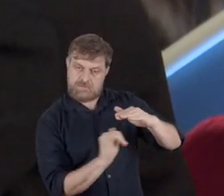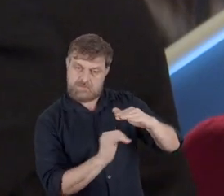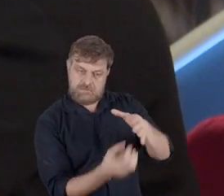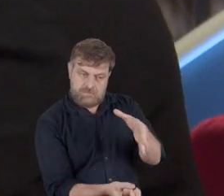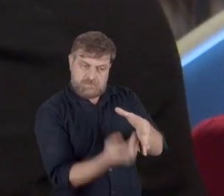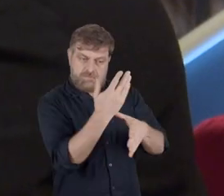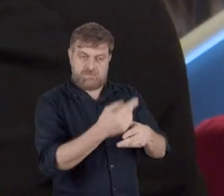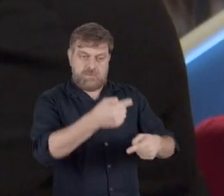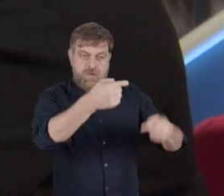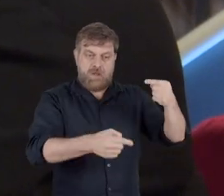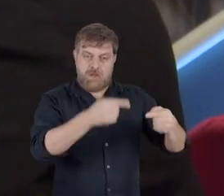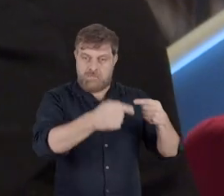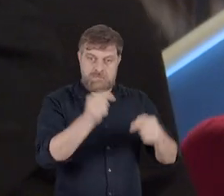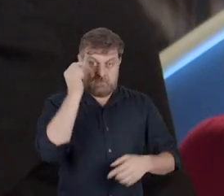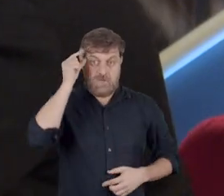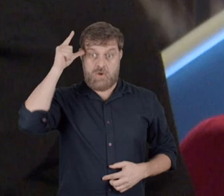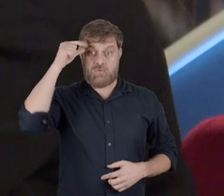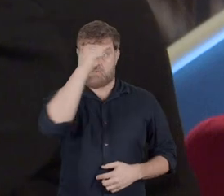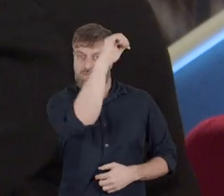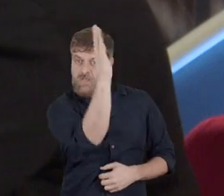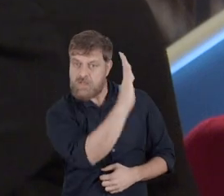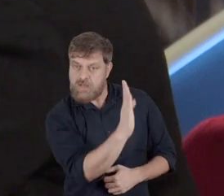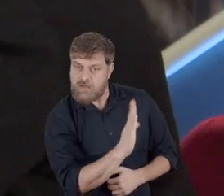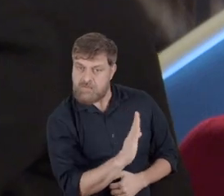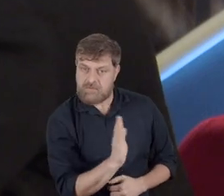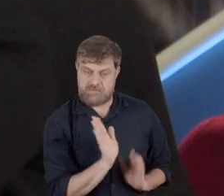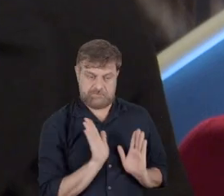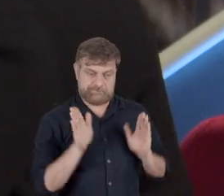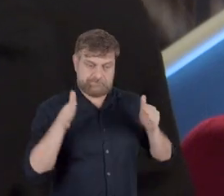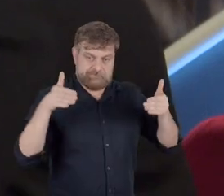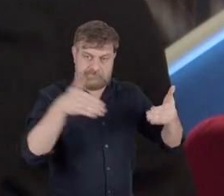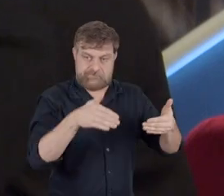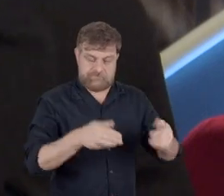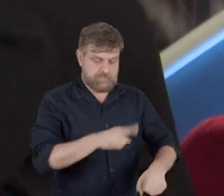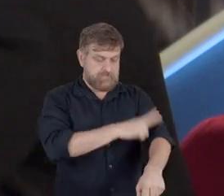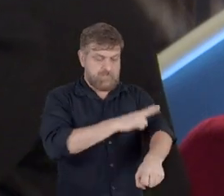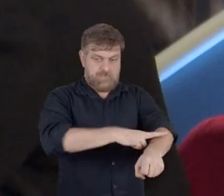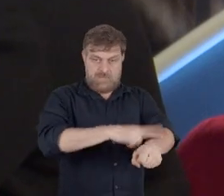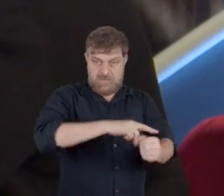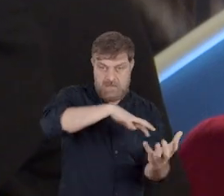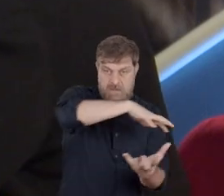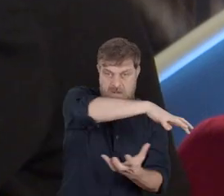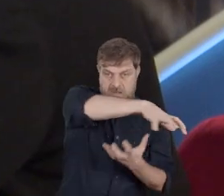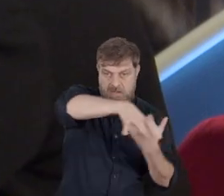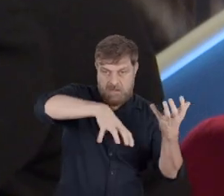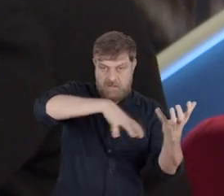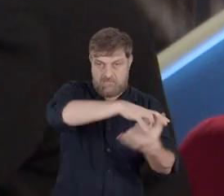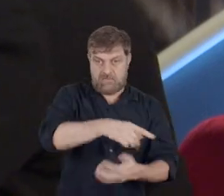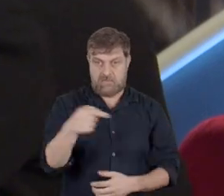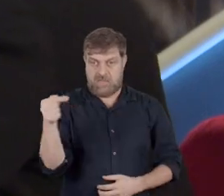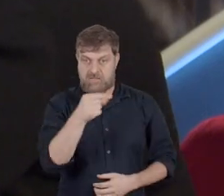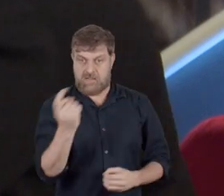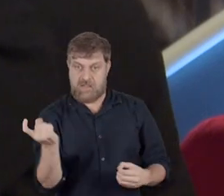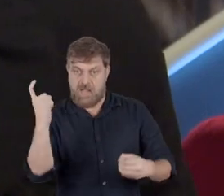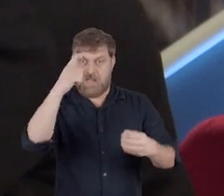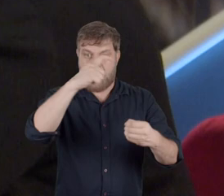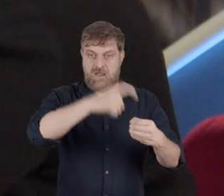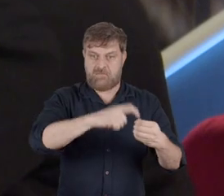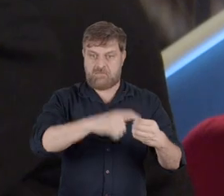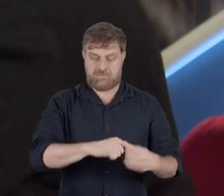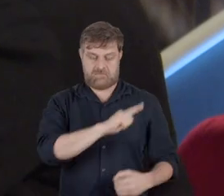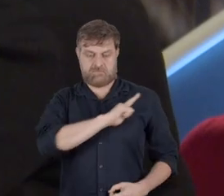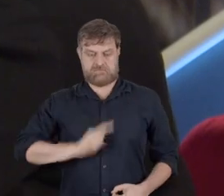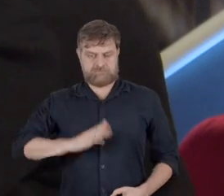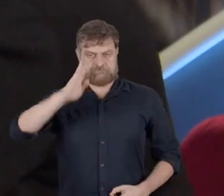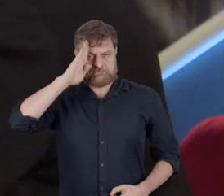de instituições, de uma política cultural brasileira centrada na miscigenação das três raças e que vai ser